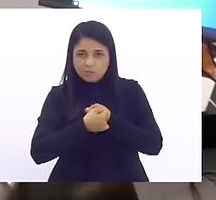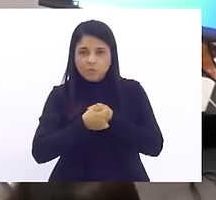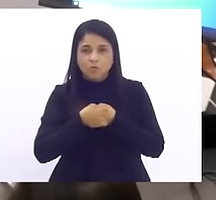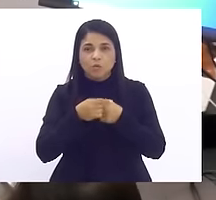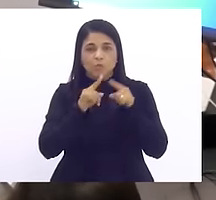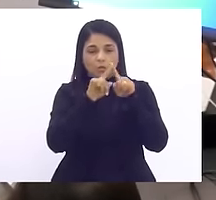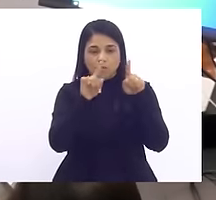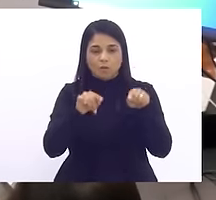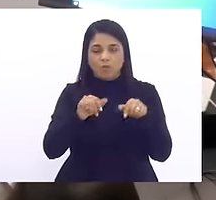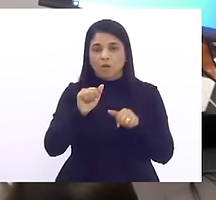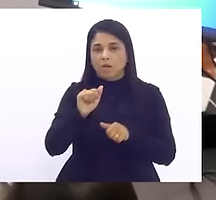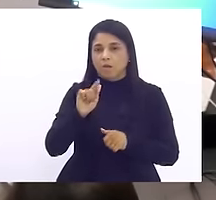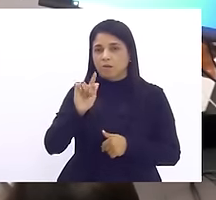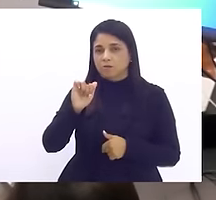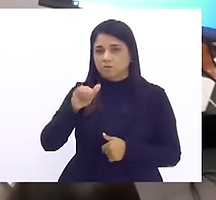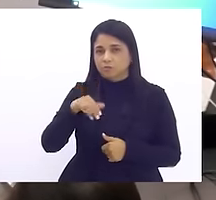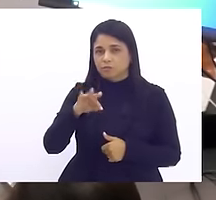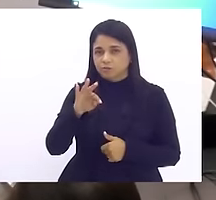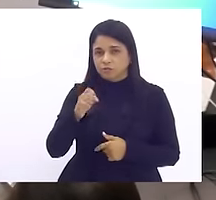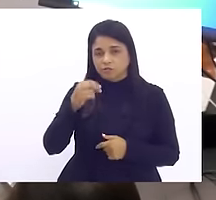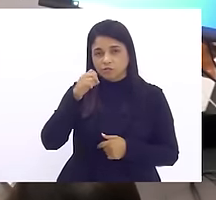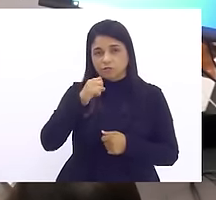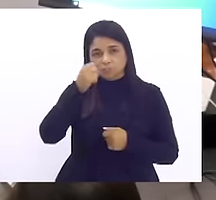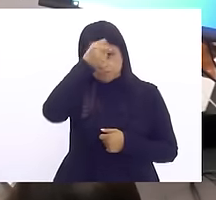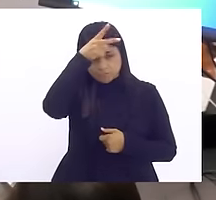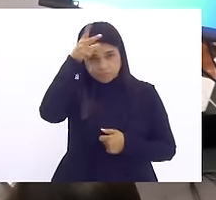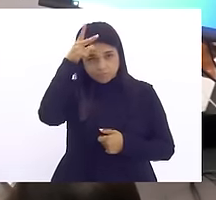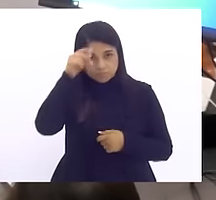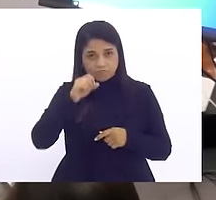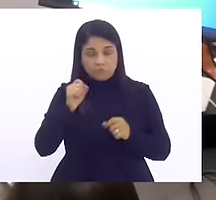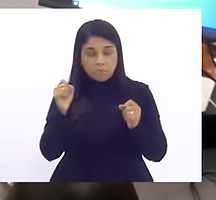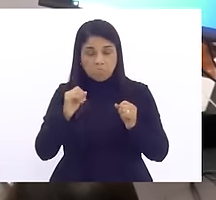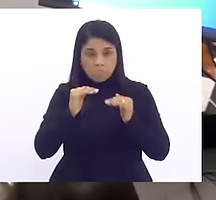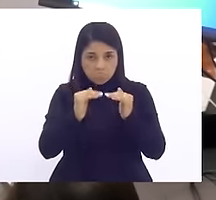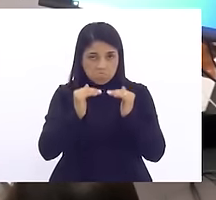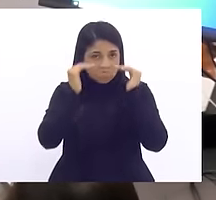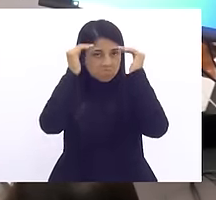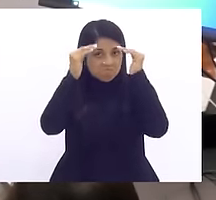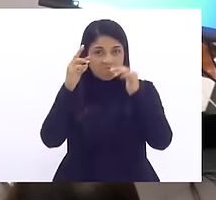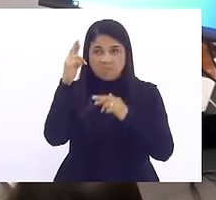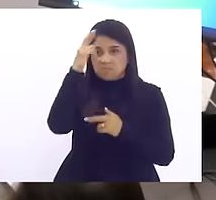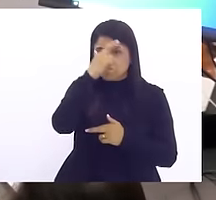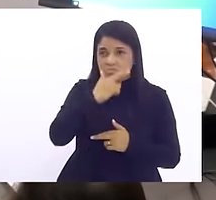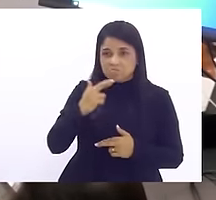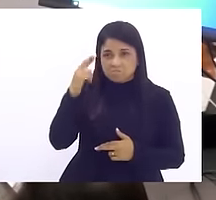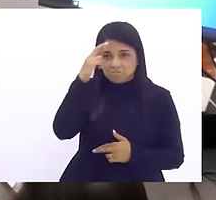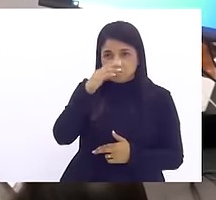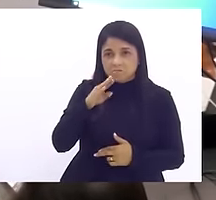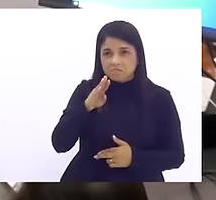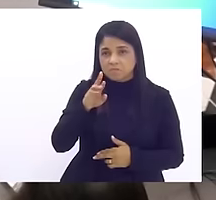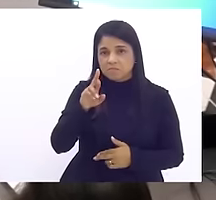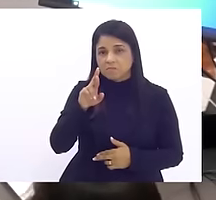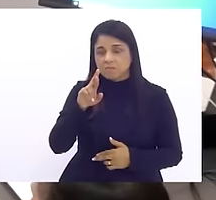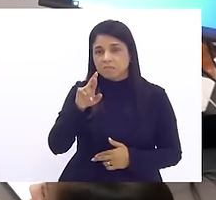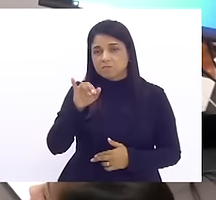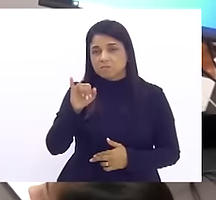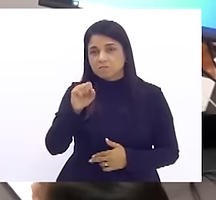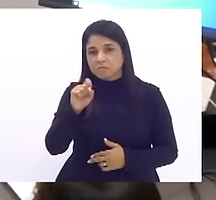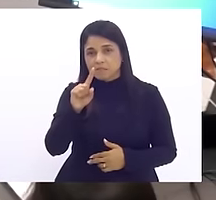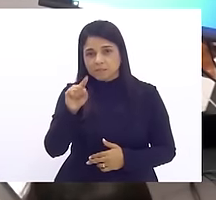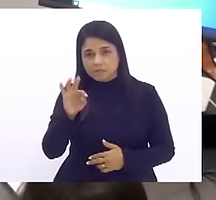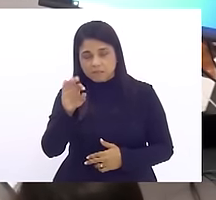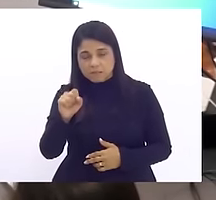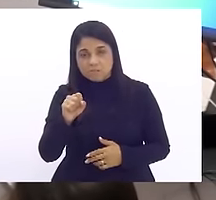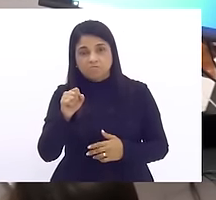agente municipal ele tem autoridade para fazer blitz para verificar a regularidade